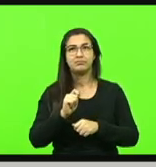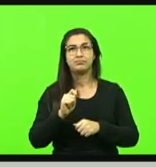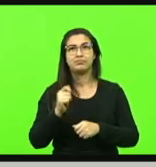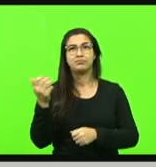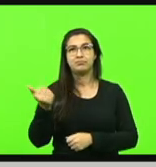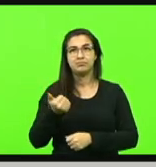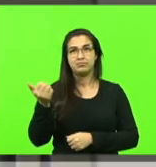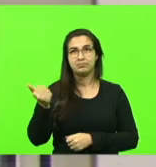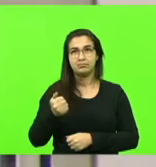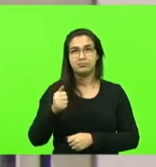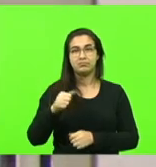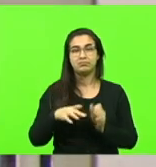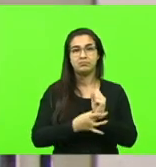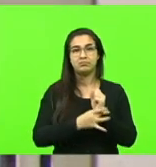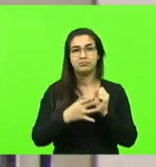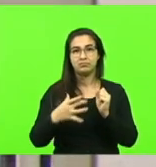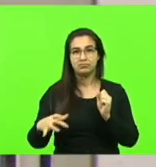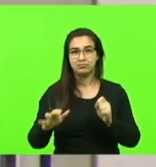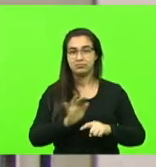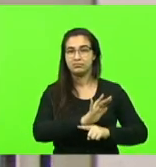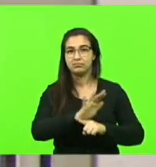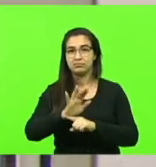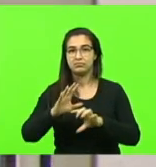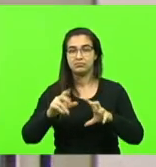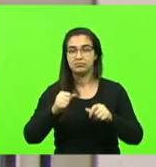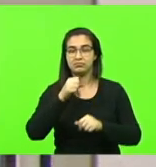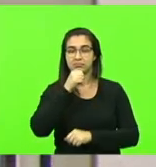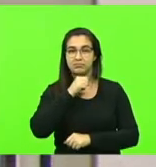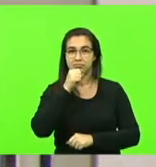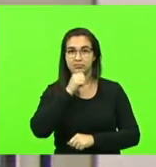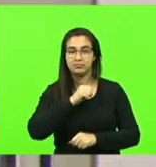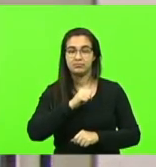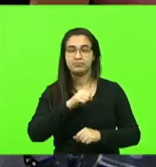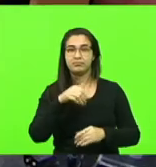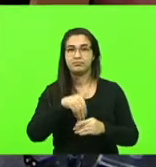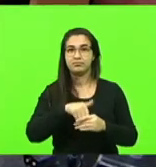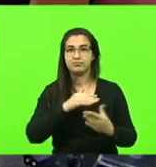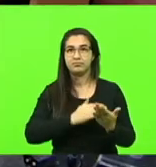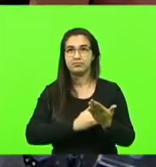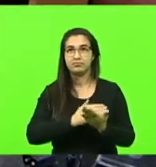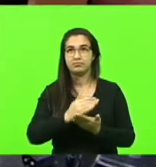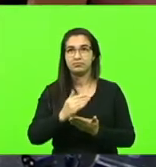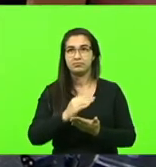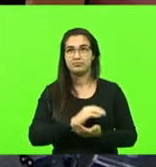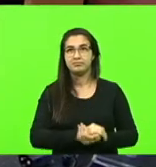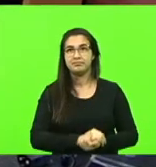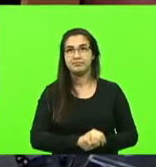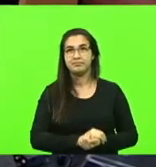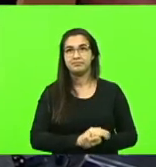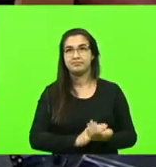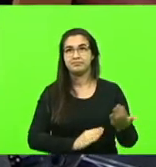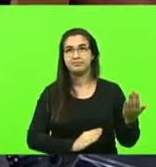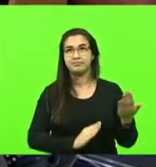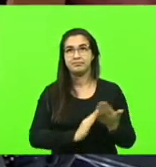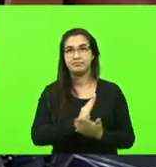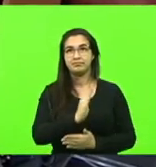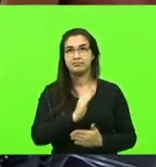prestados, frente à entidade. Em discussão. Não havendo quem queira discutir, em votação. Deputados que aprovam, permaneça como se encontra.